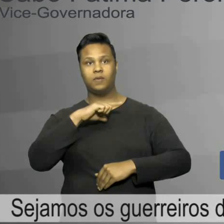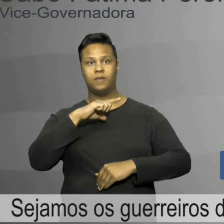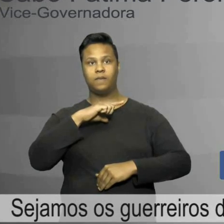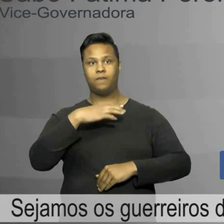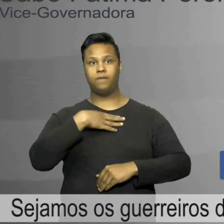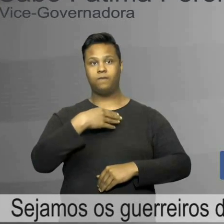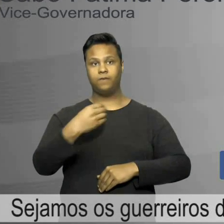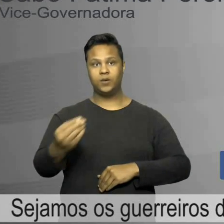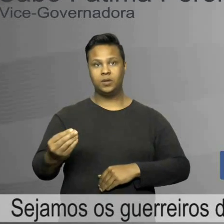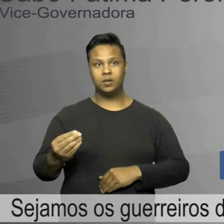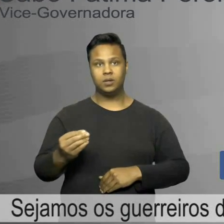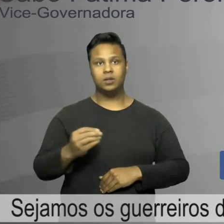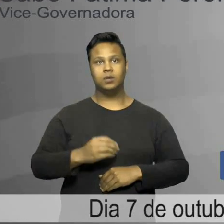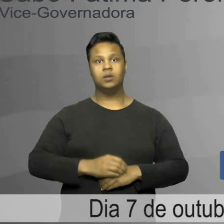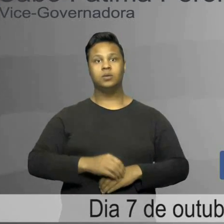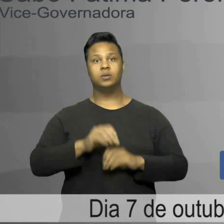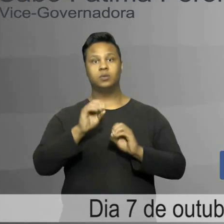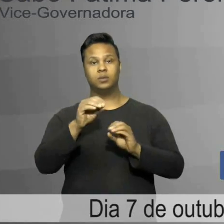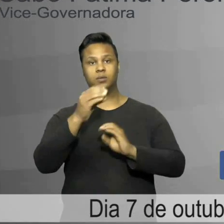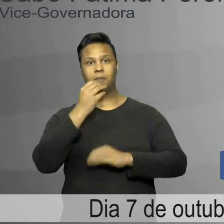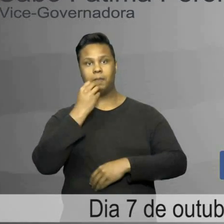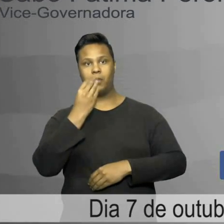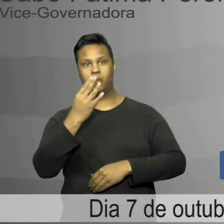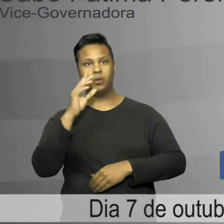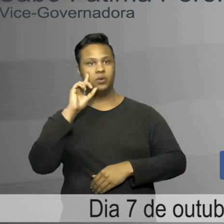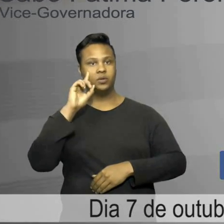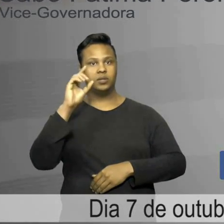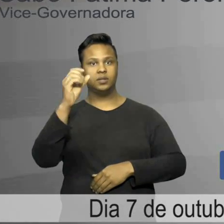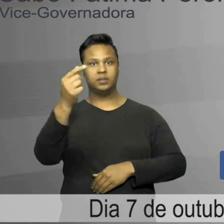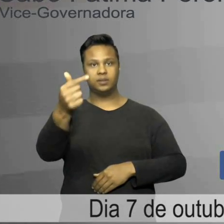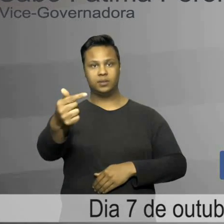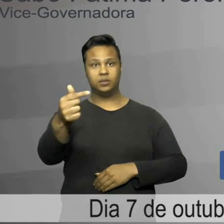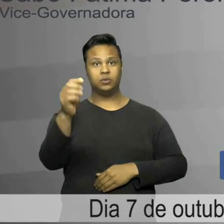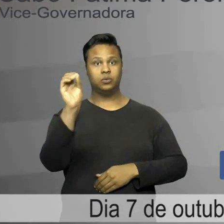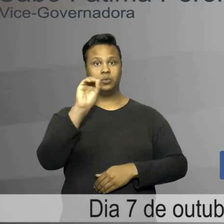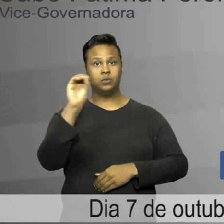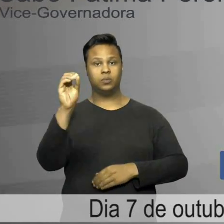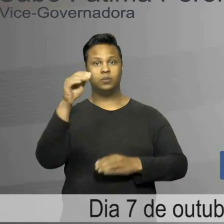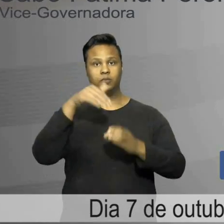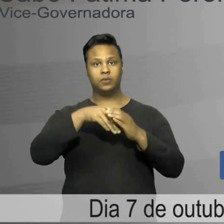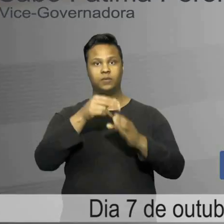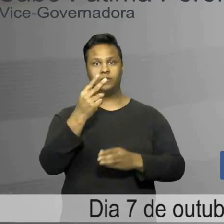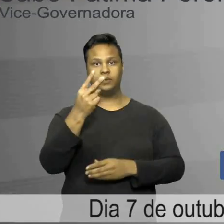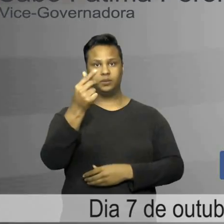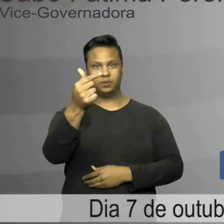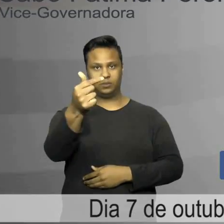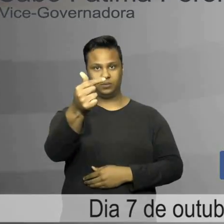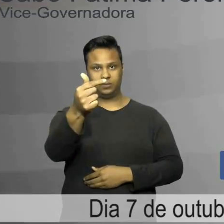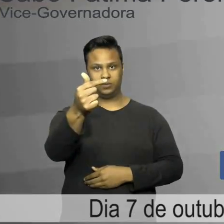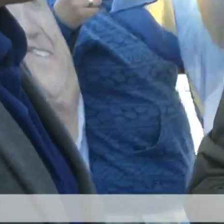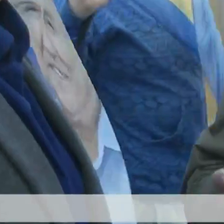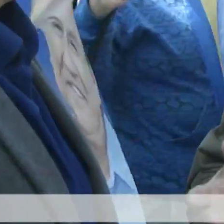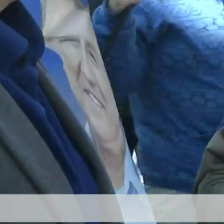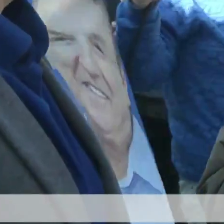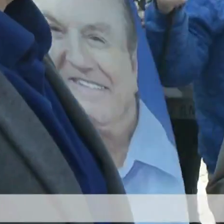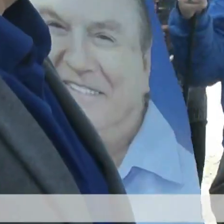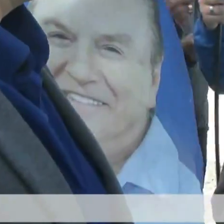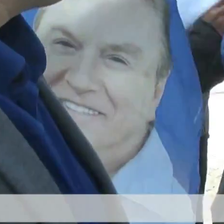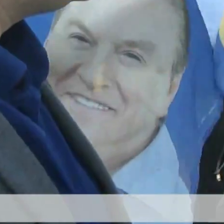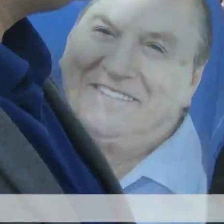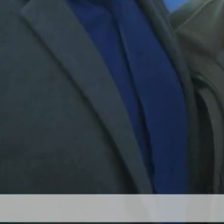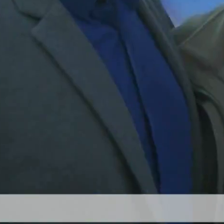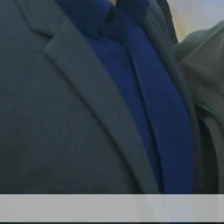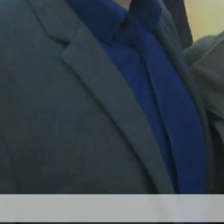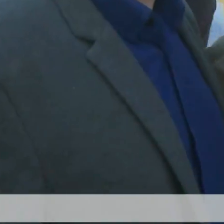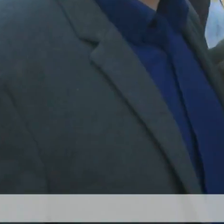cruzada contra a doutrinação de nossos filhos. Dia 7 de outubro, vote 27. Major Costa e Silva, governador. Meu voto é